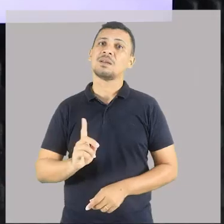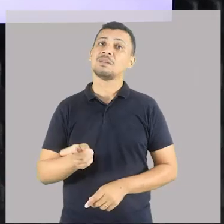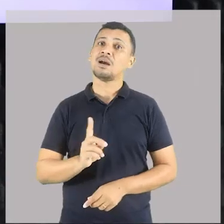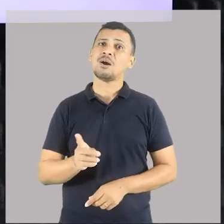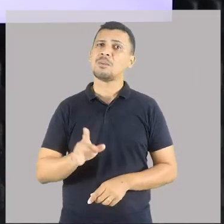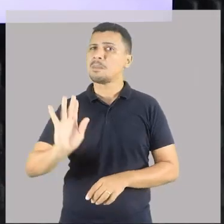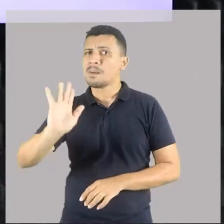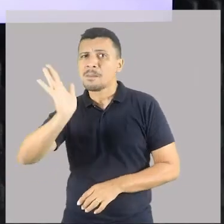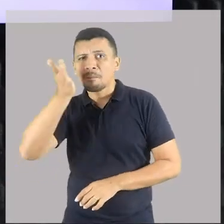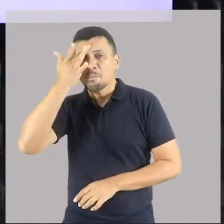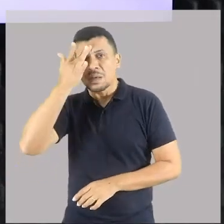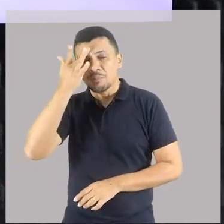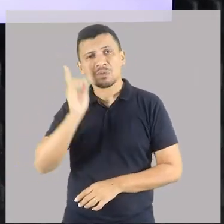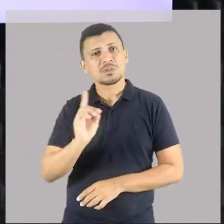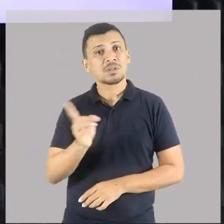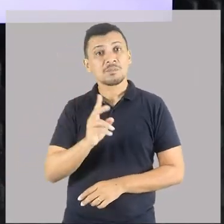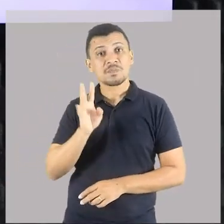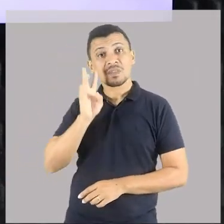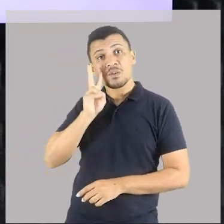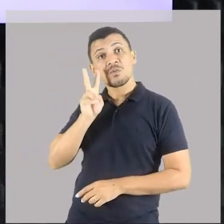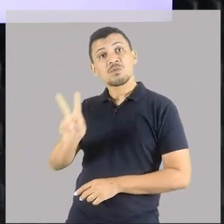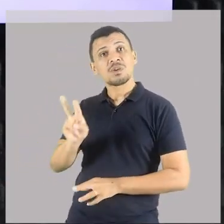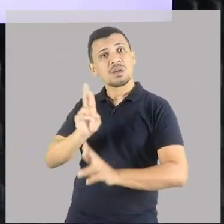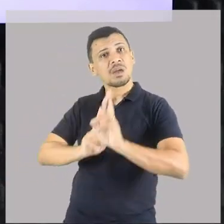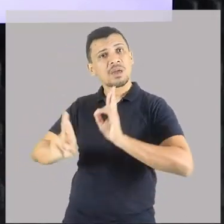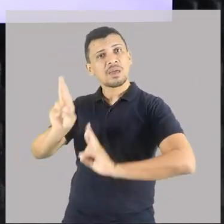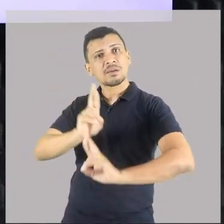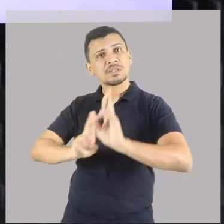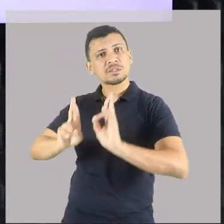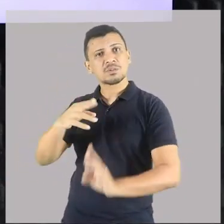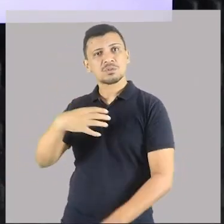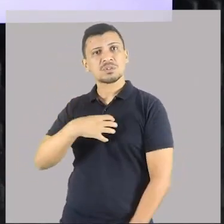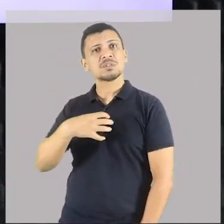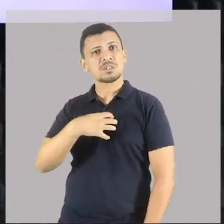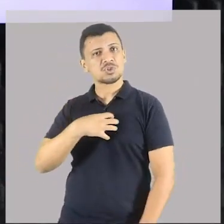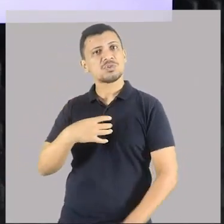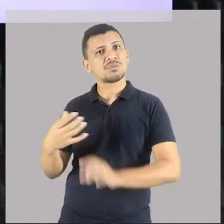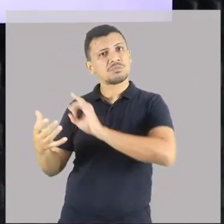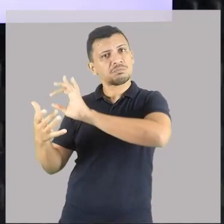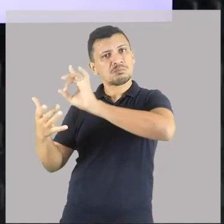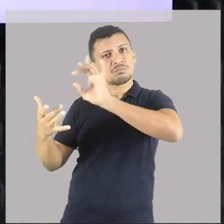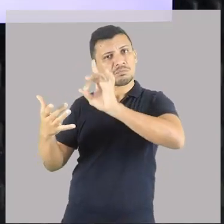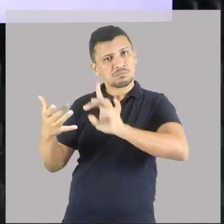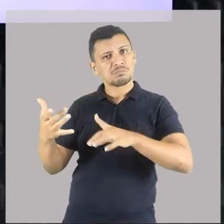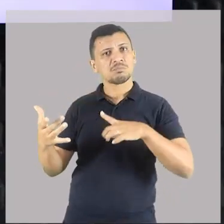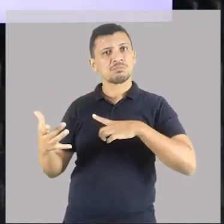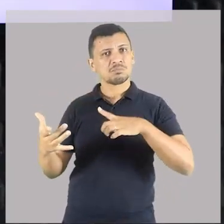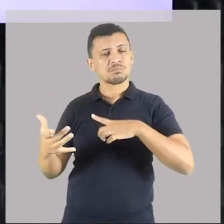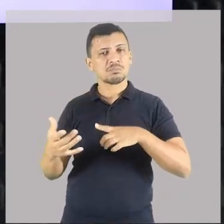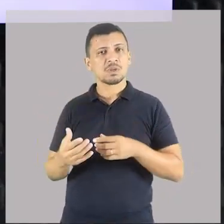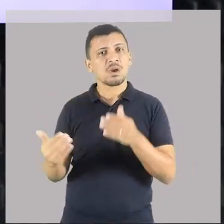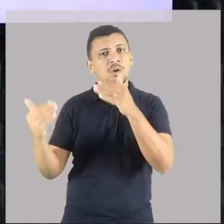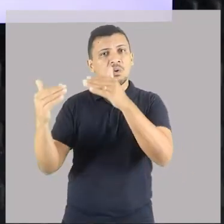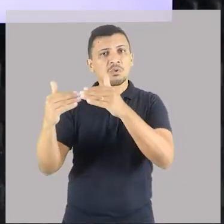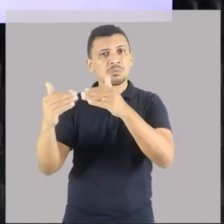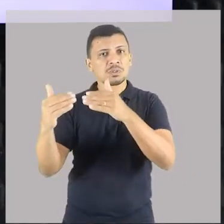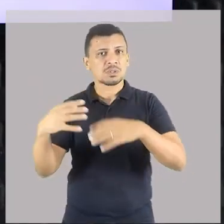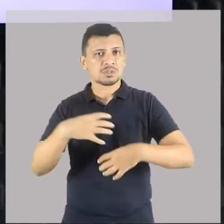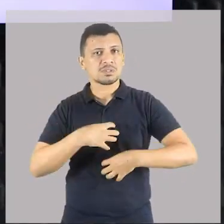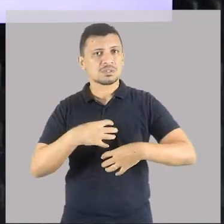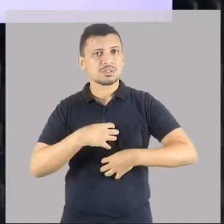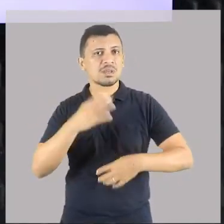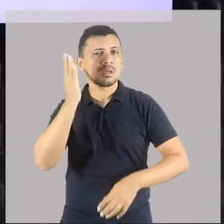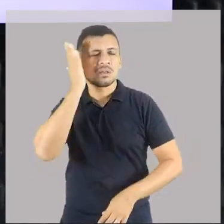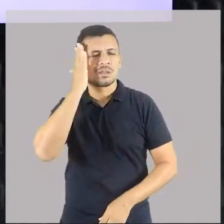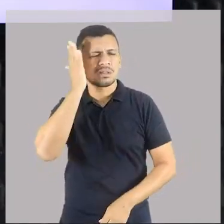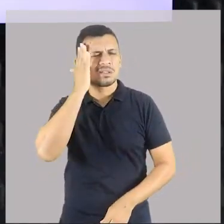memorização. É uma questão de você ver a relação de sentido que há entre elas. Se você associar pelo sentido, você interpreta com